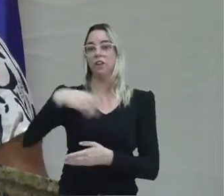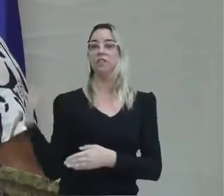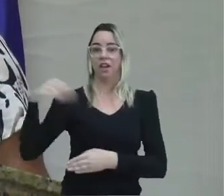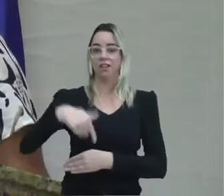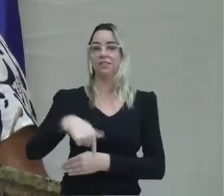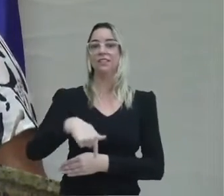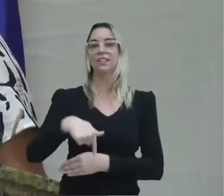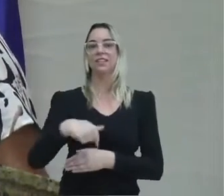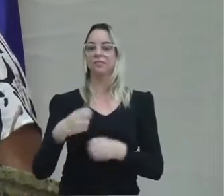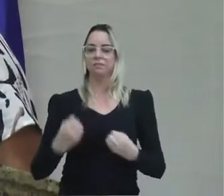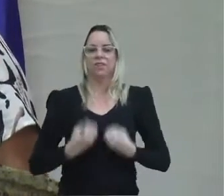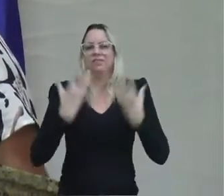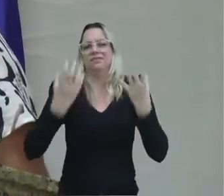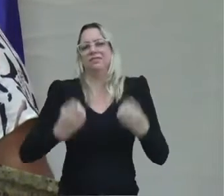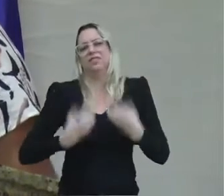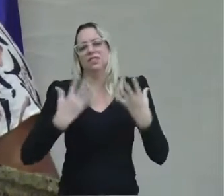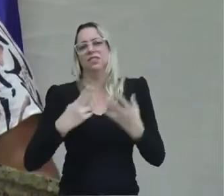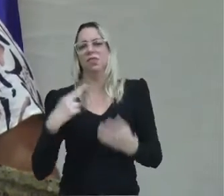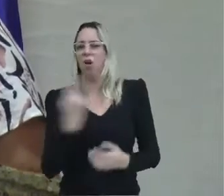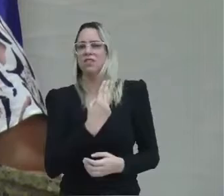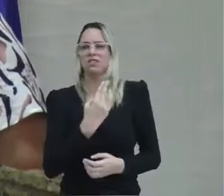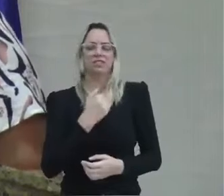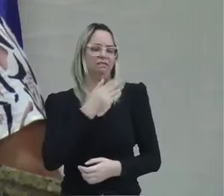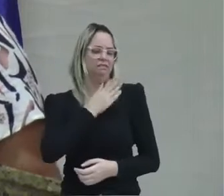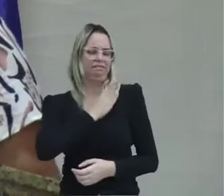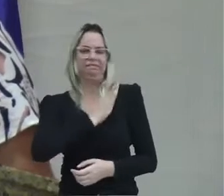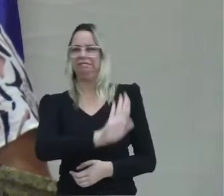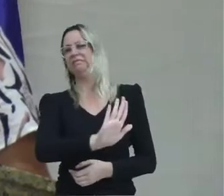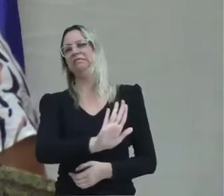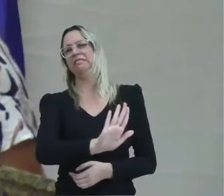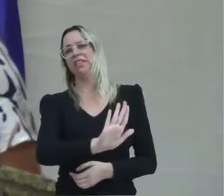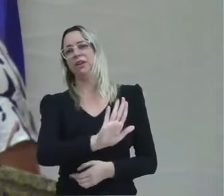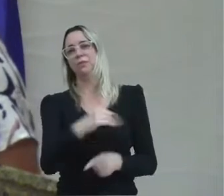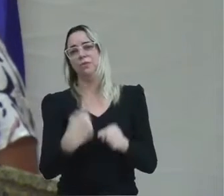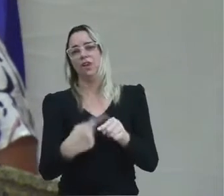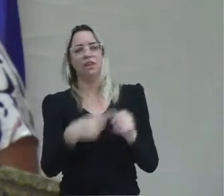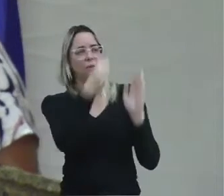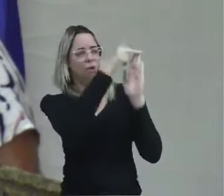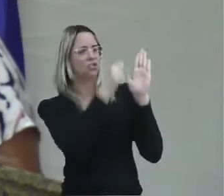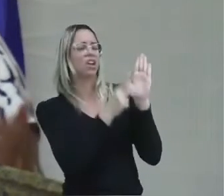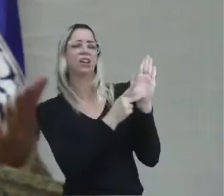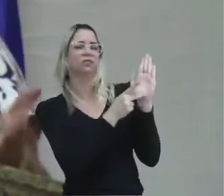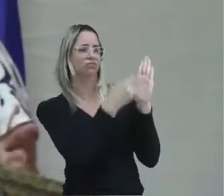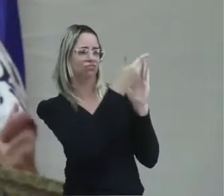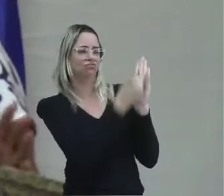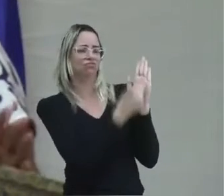a nossa indignação pela forma apresentada do projeto